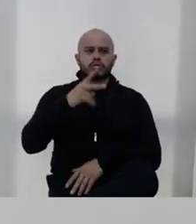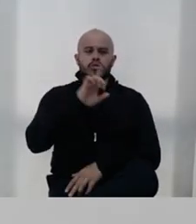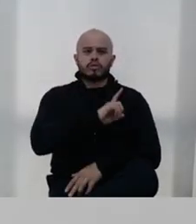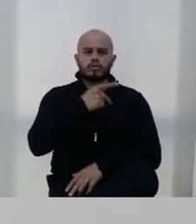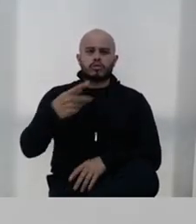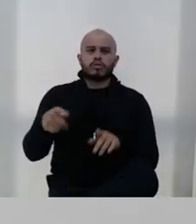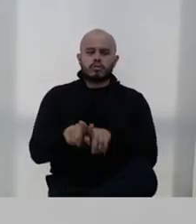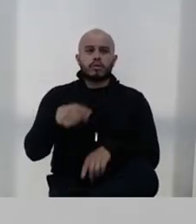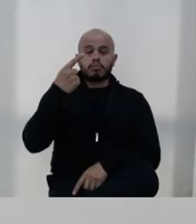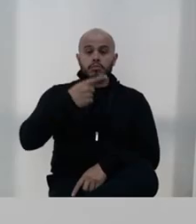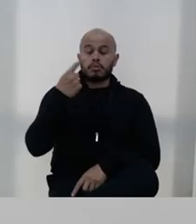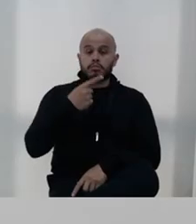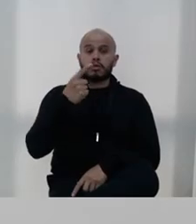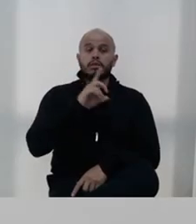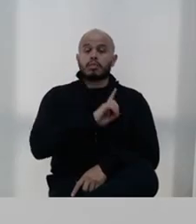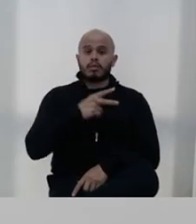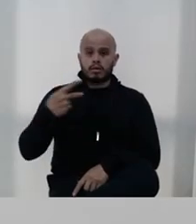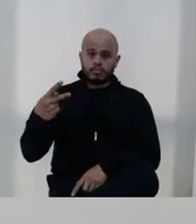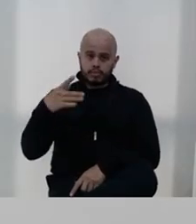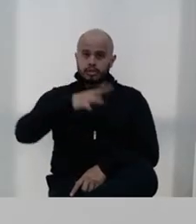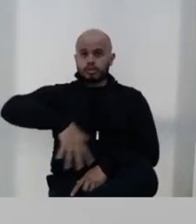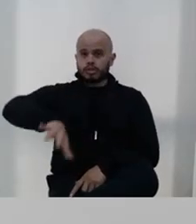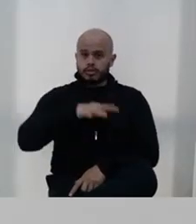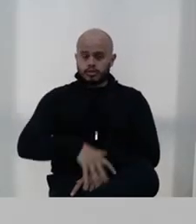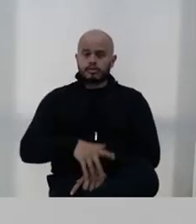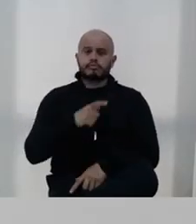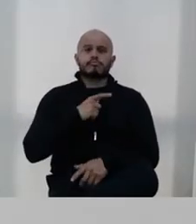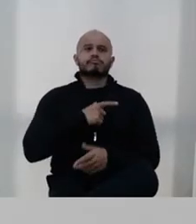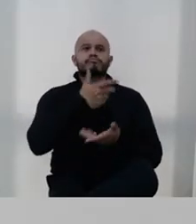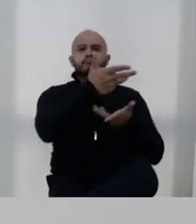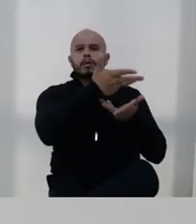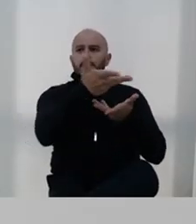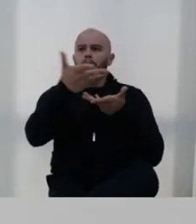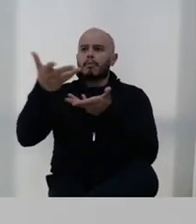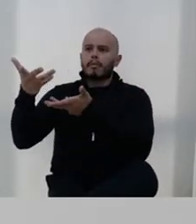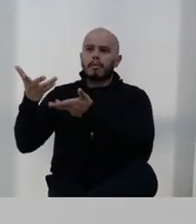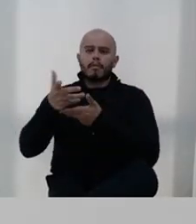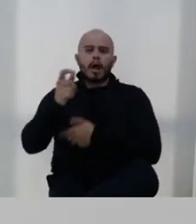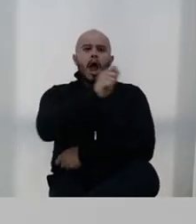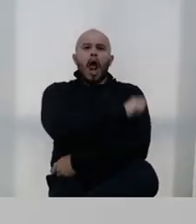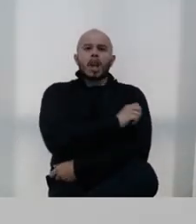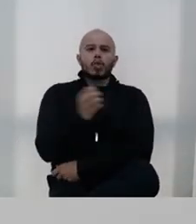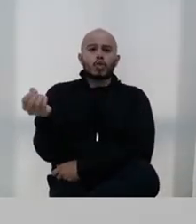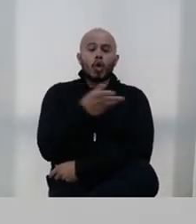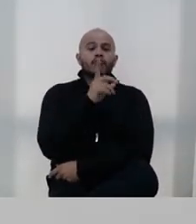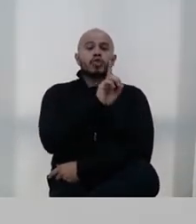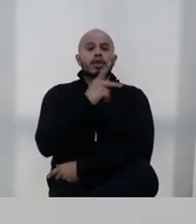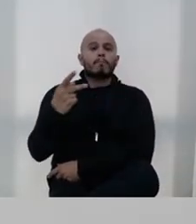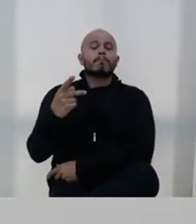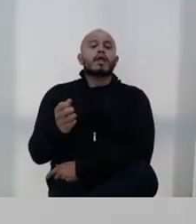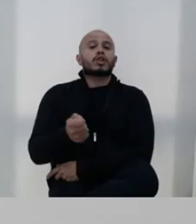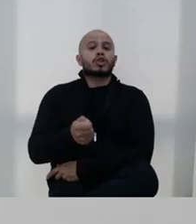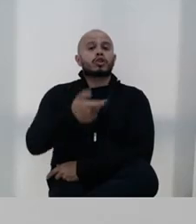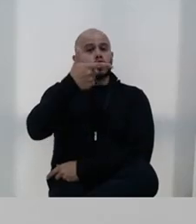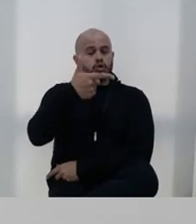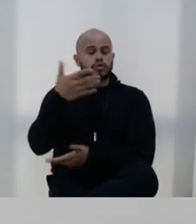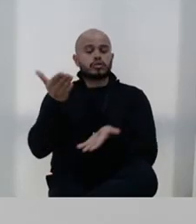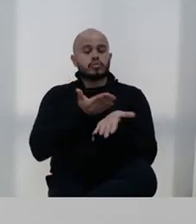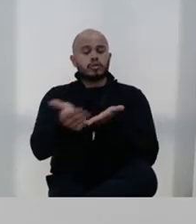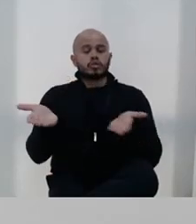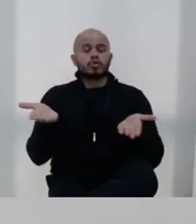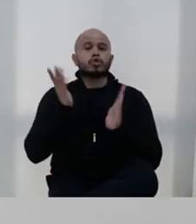e da primeira subdefensora pública geral, nessa recepção aos 12 novos defensores e defensoras que iniciaram as